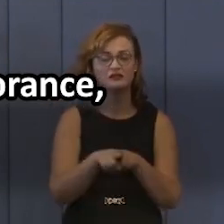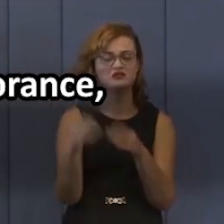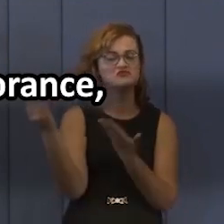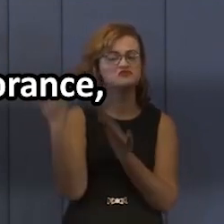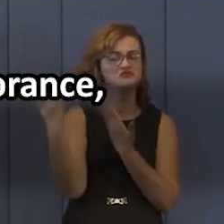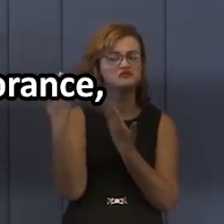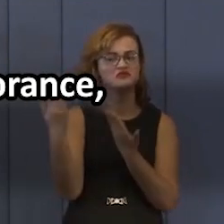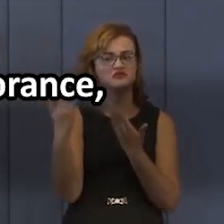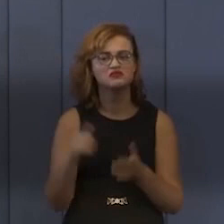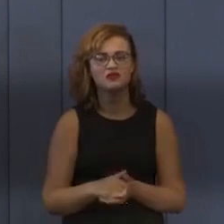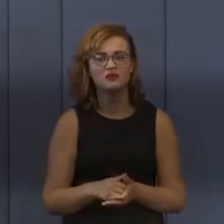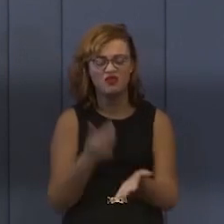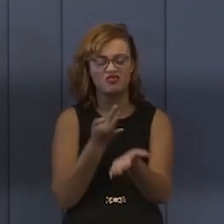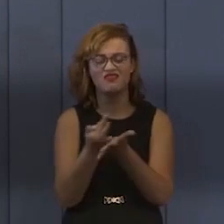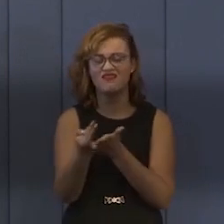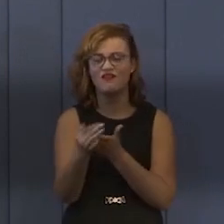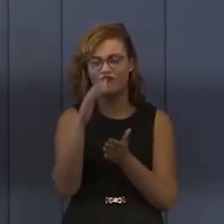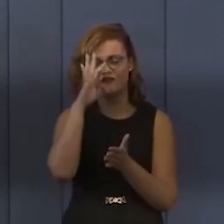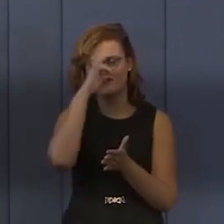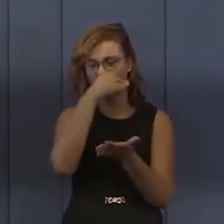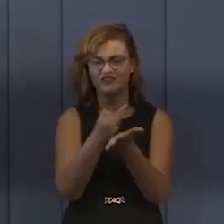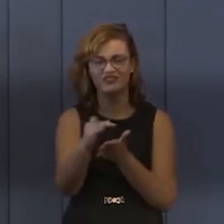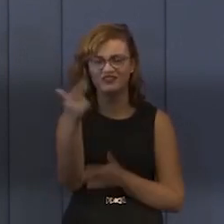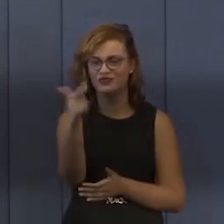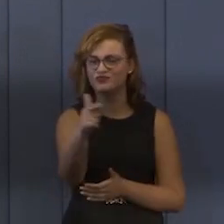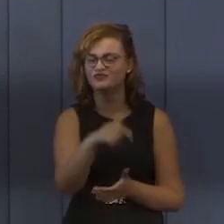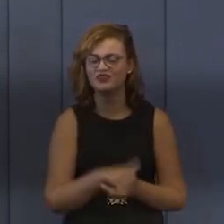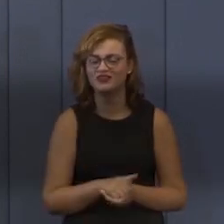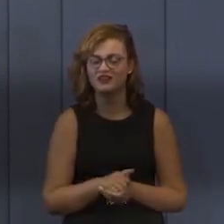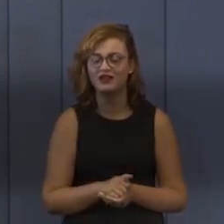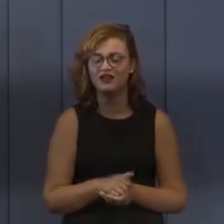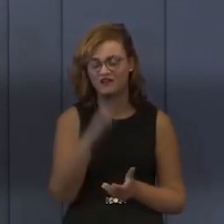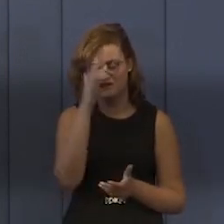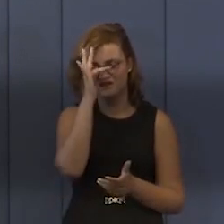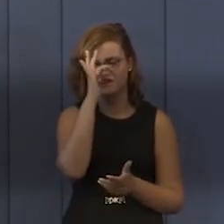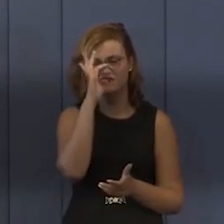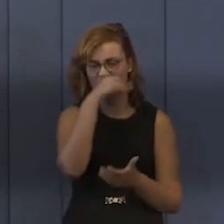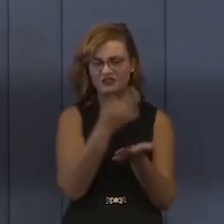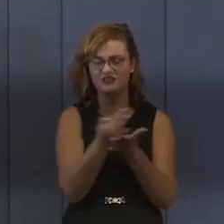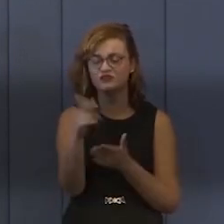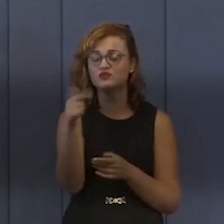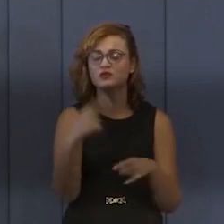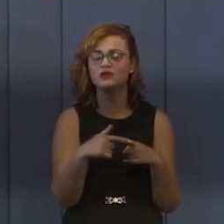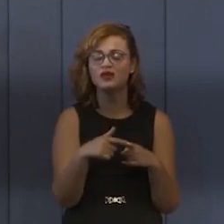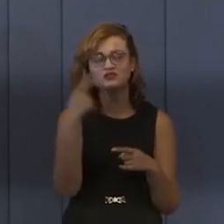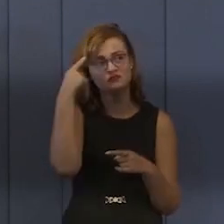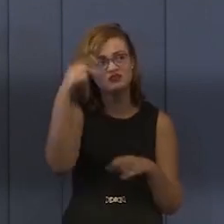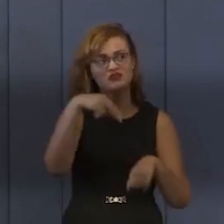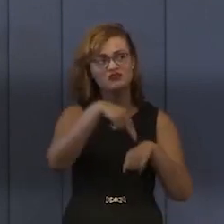da covardia e da desconfiança, porque não há lealdade. E não há lealdade porque